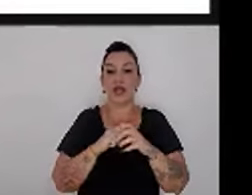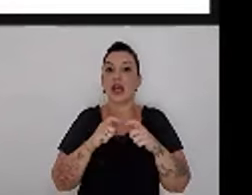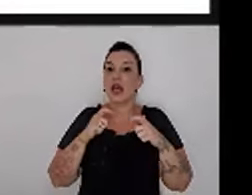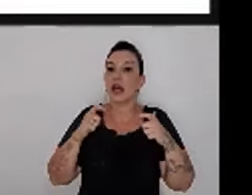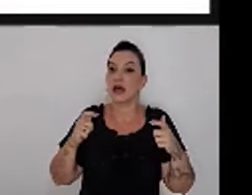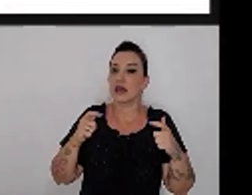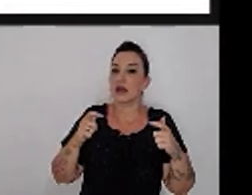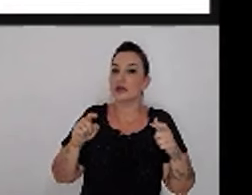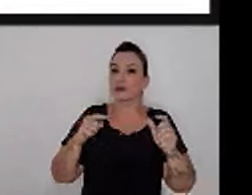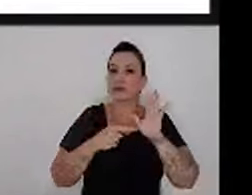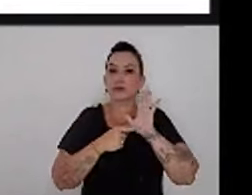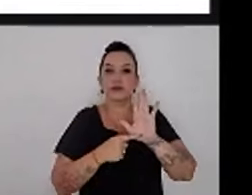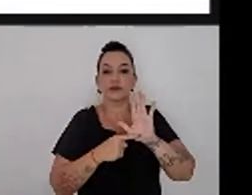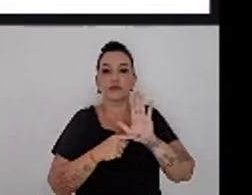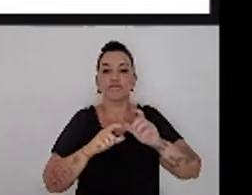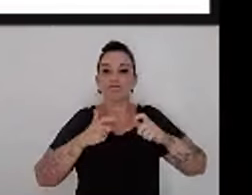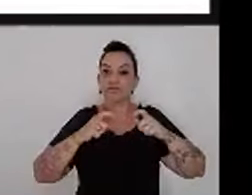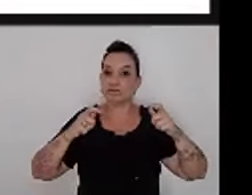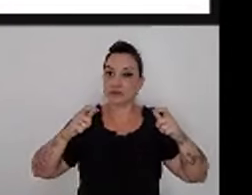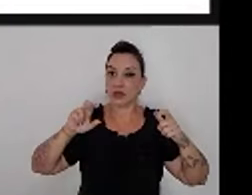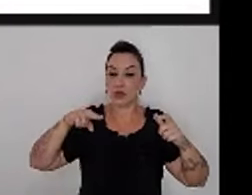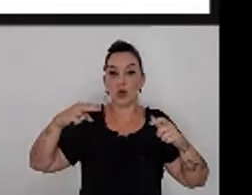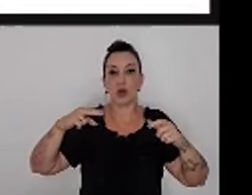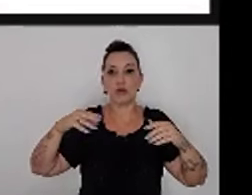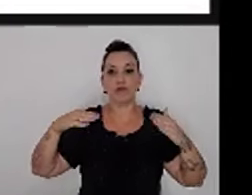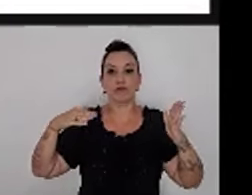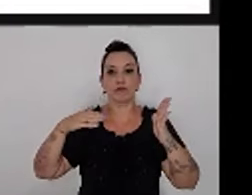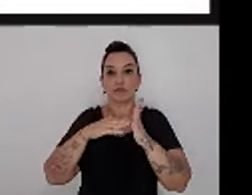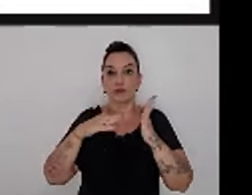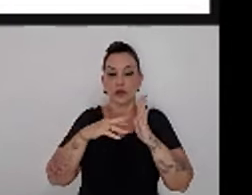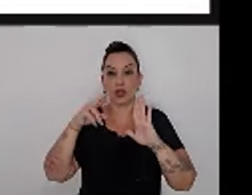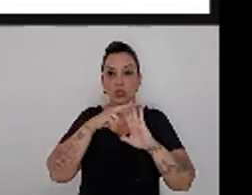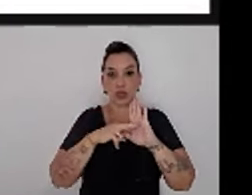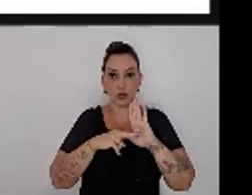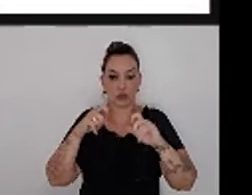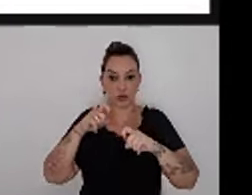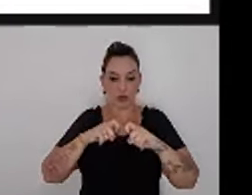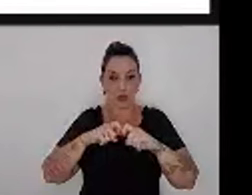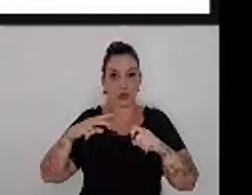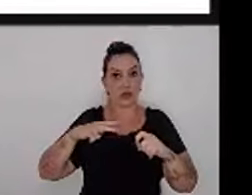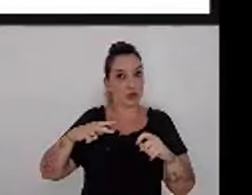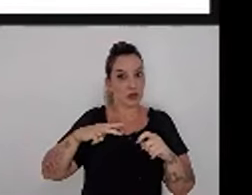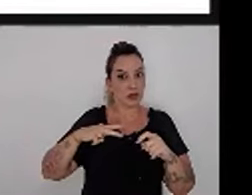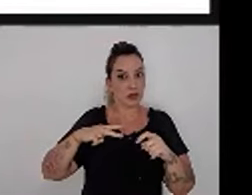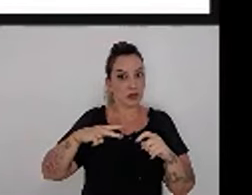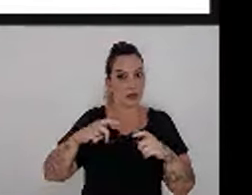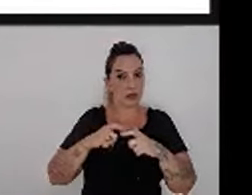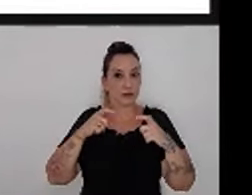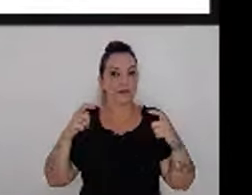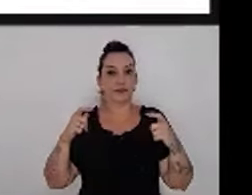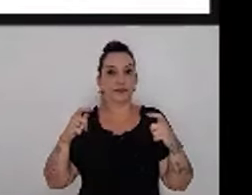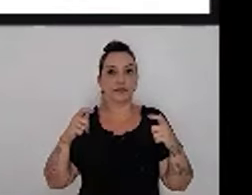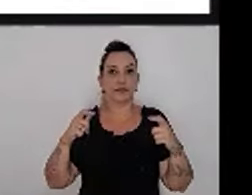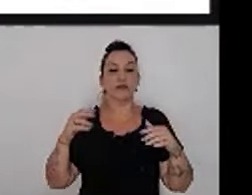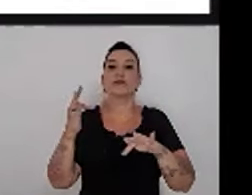em âmbitos que indicam a ampliação ou a restrição de normas sexuais, e em particular, na